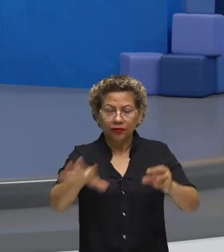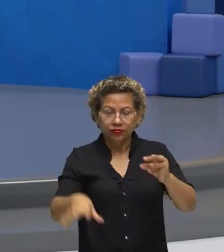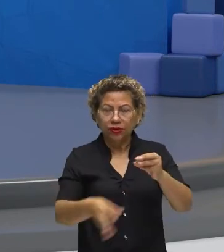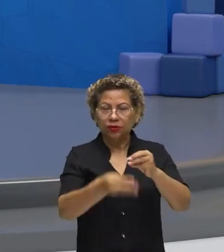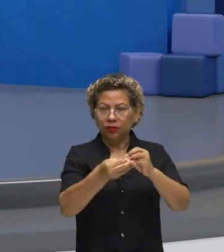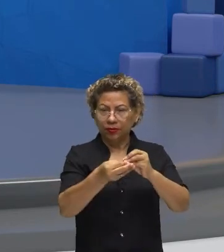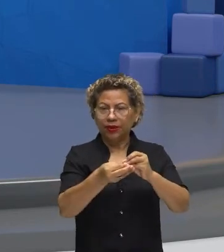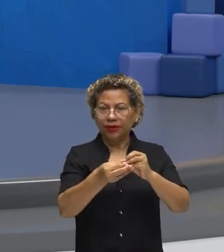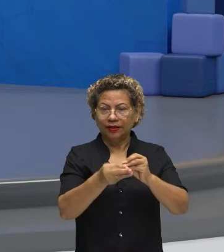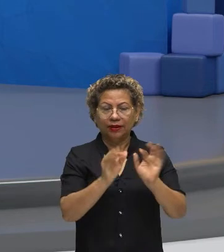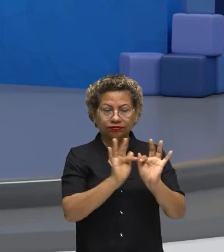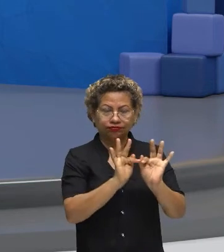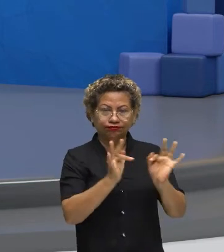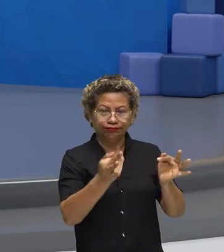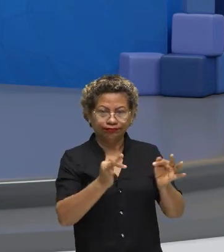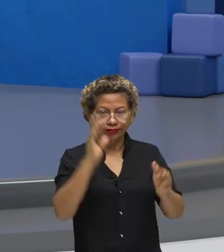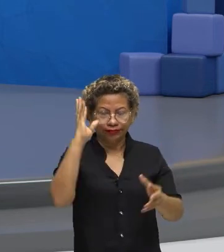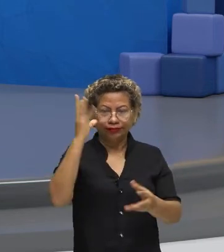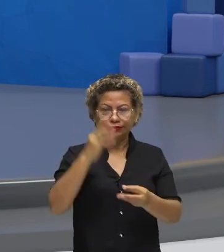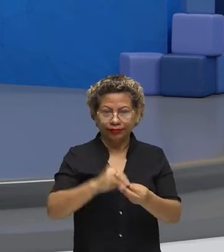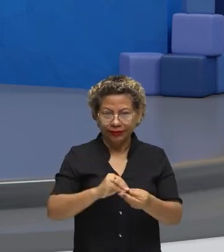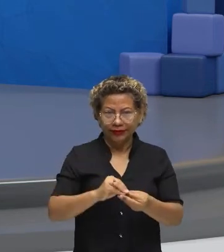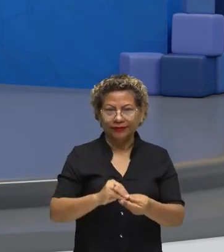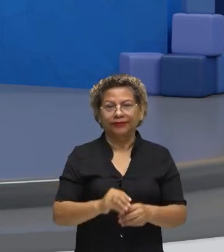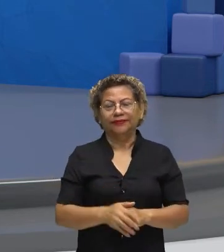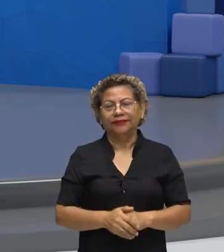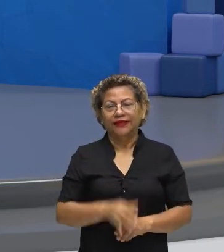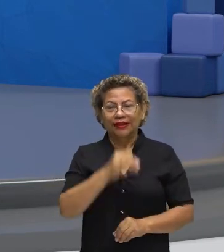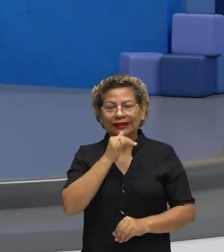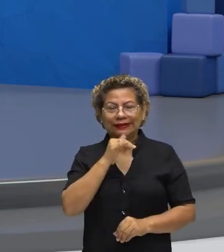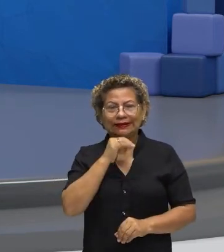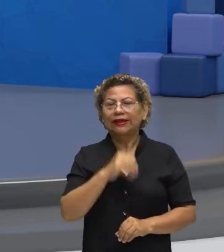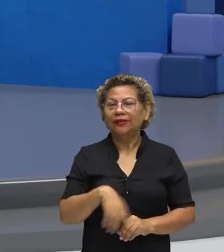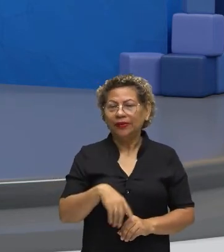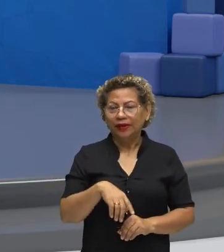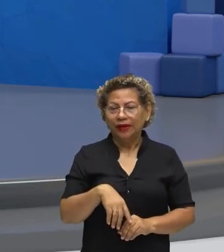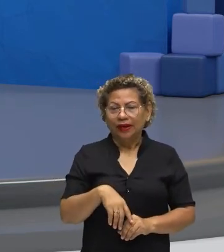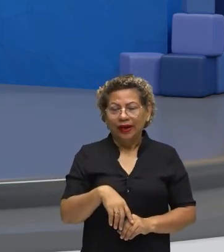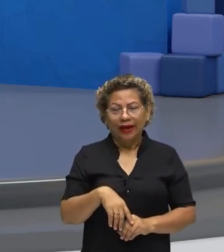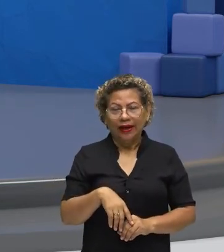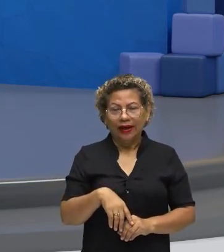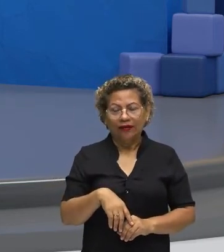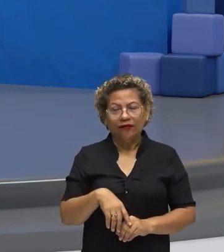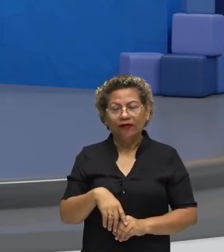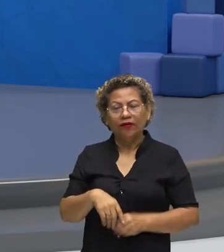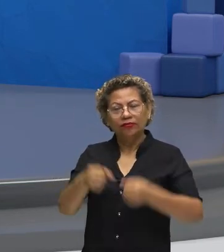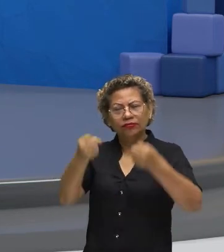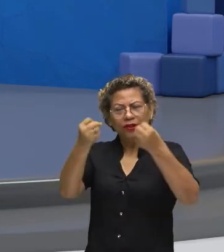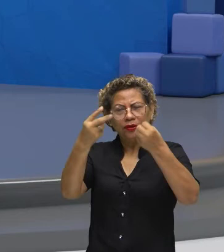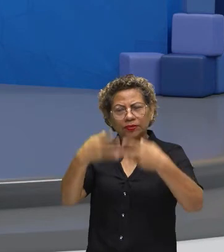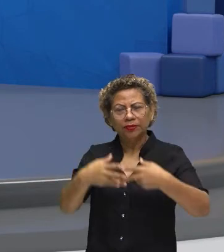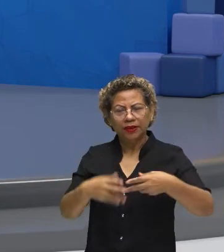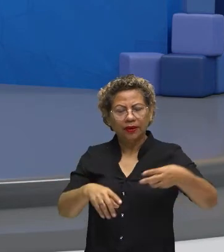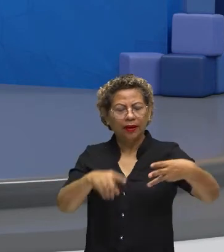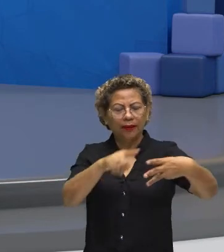para mim a última palavra, o último termo, expressão das frases, dos provérbios, dos ditados